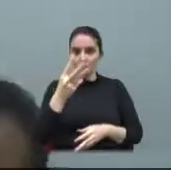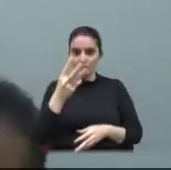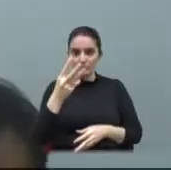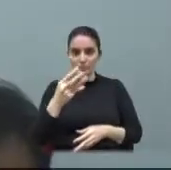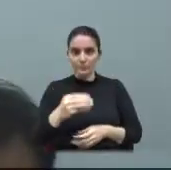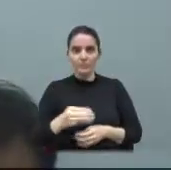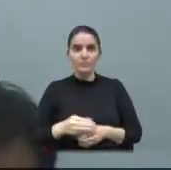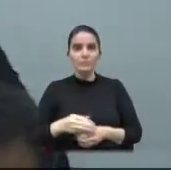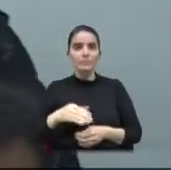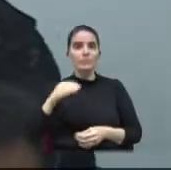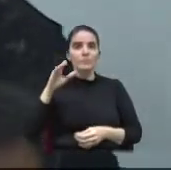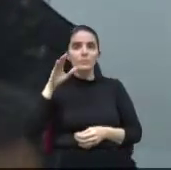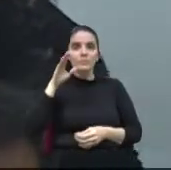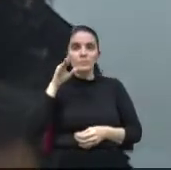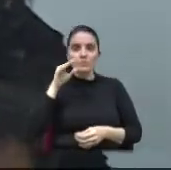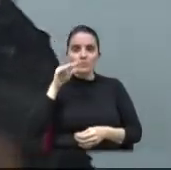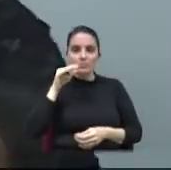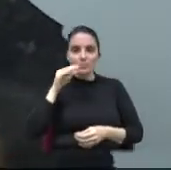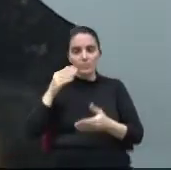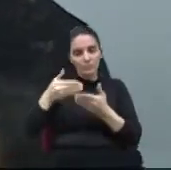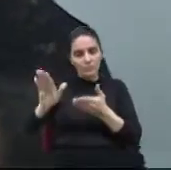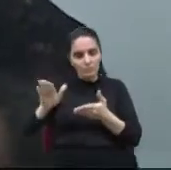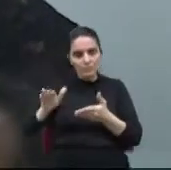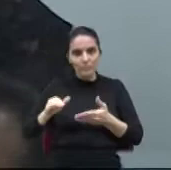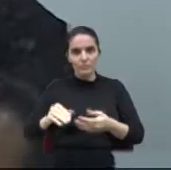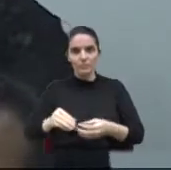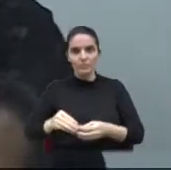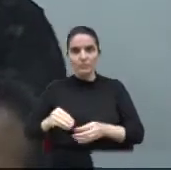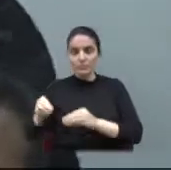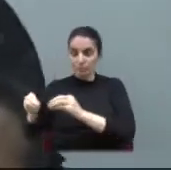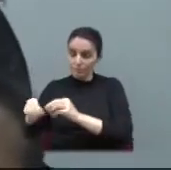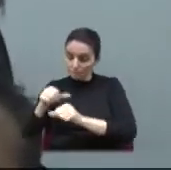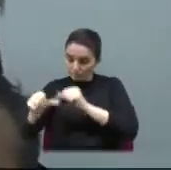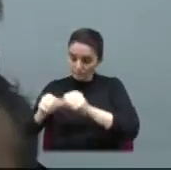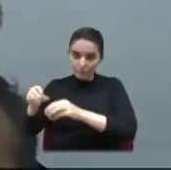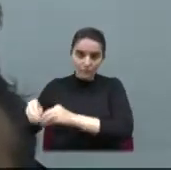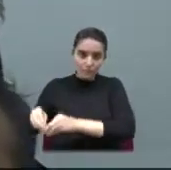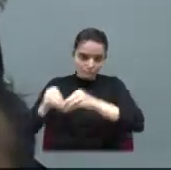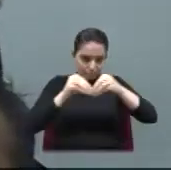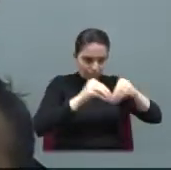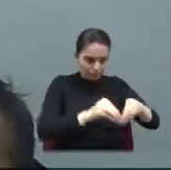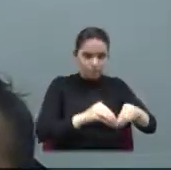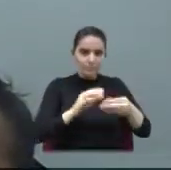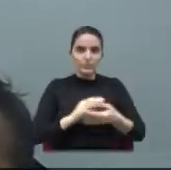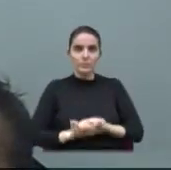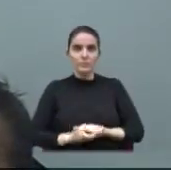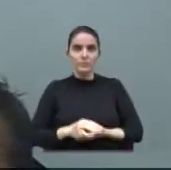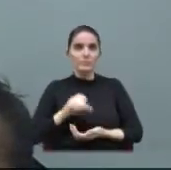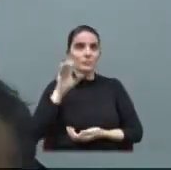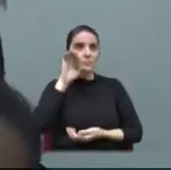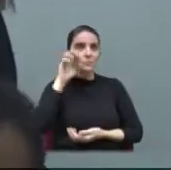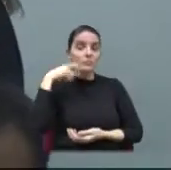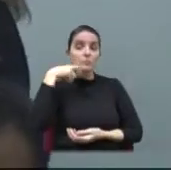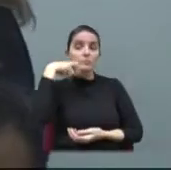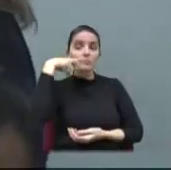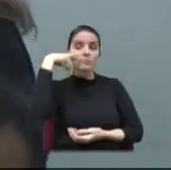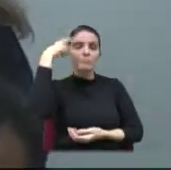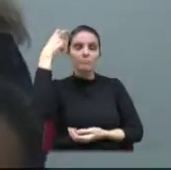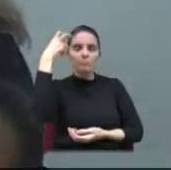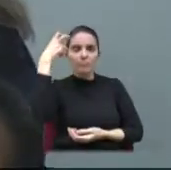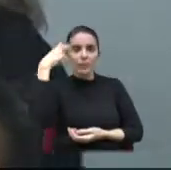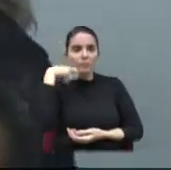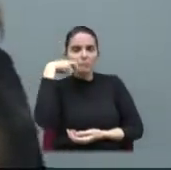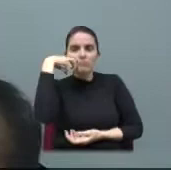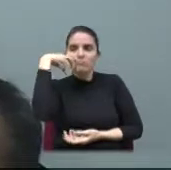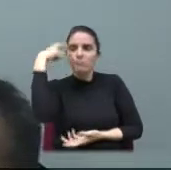e coloca numa casa mais adequada, um lugar melhor. Que vergonha! Eu tô com vergonha de sair de lá hoje com